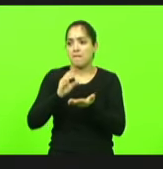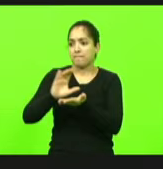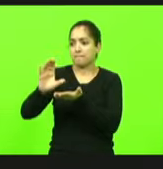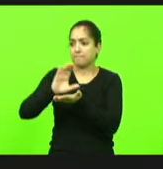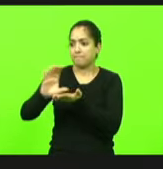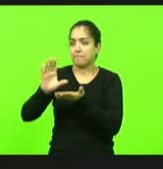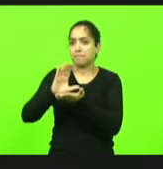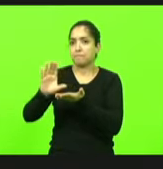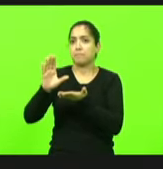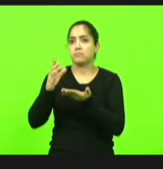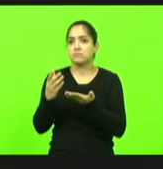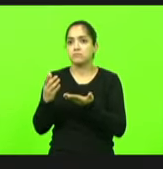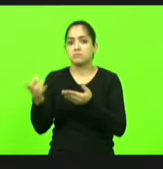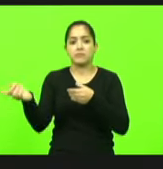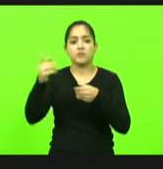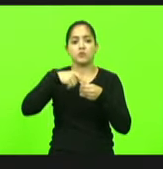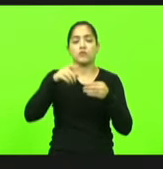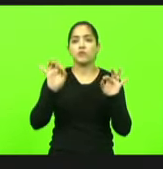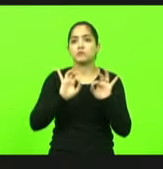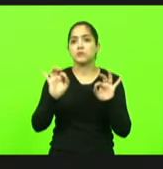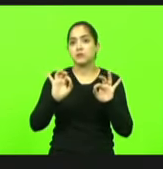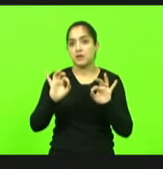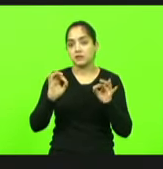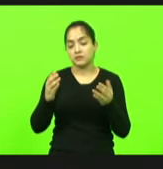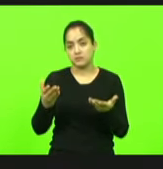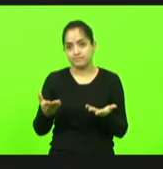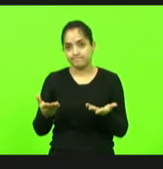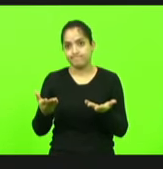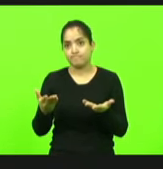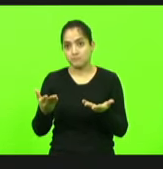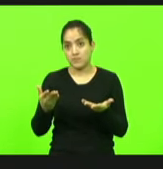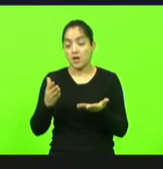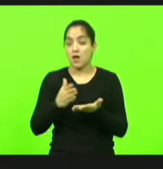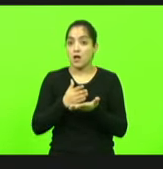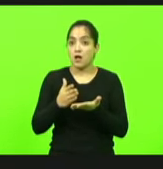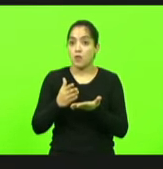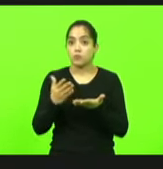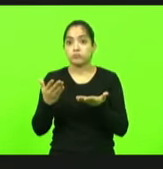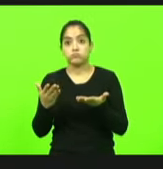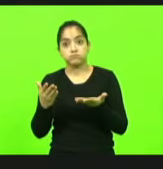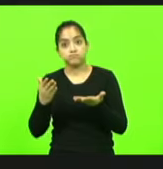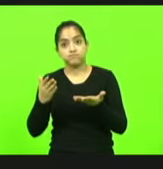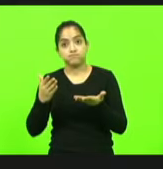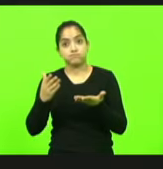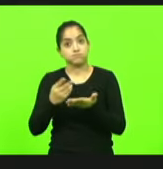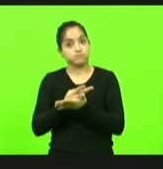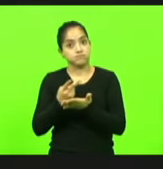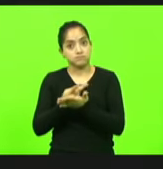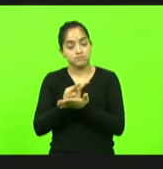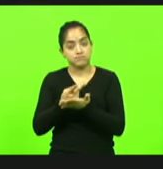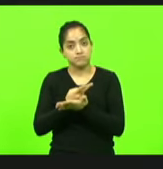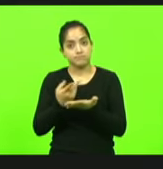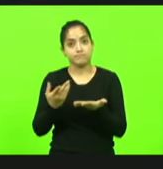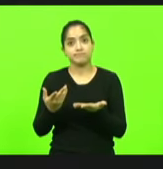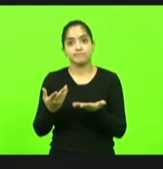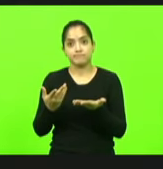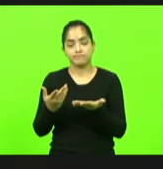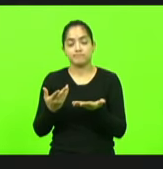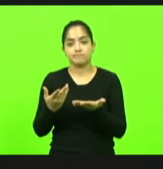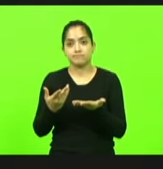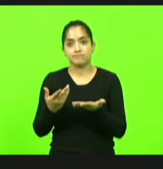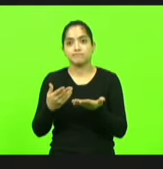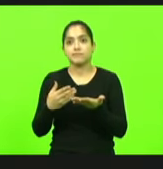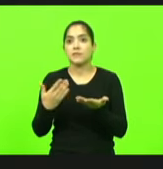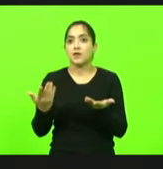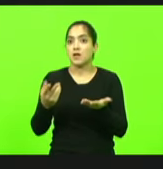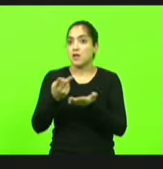e quase nada retorna para Santa Catarina. Alguma coisa está muito errado no nosso pacto federativo. Alguma coisa está